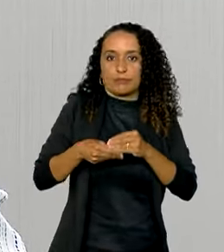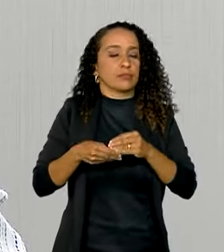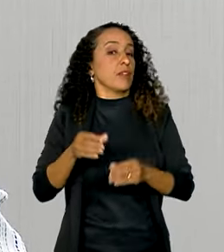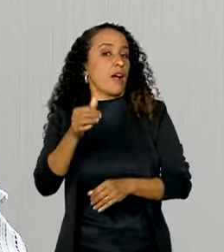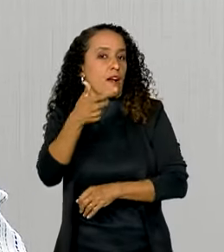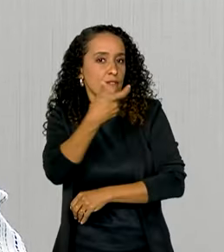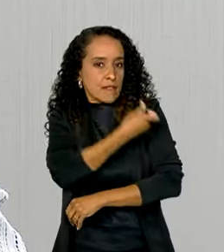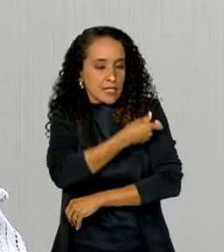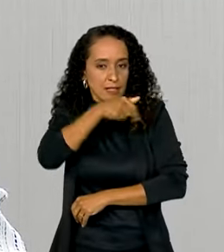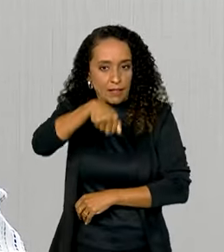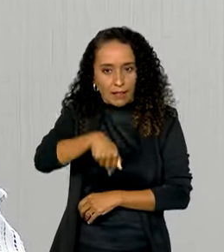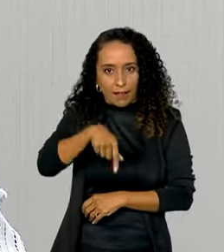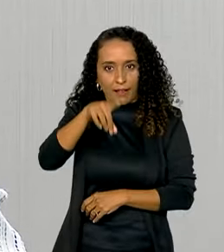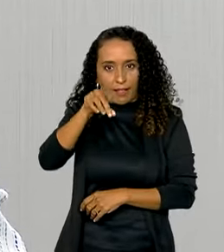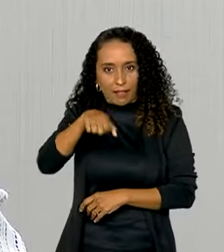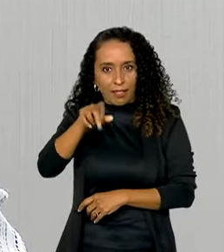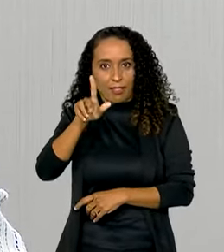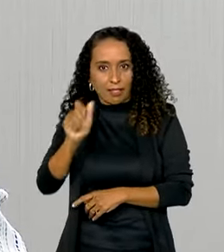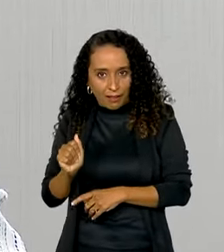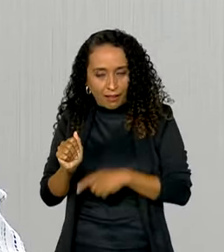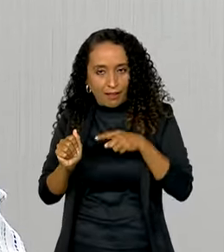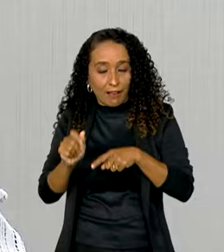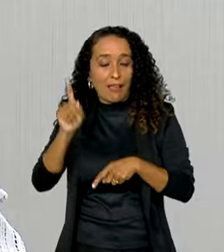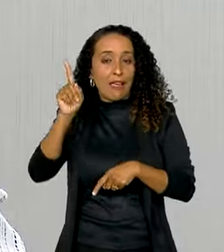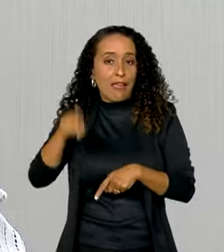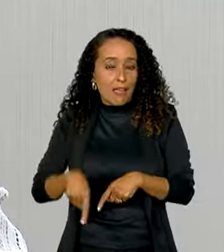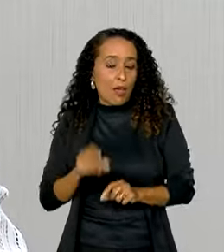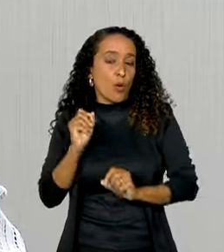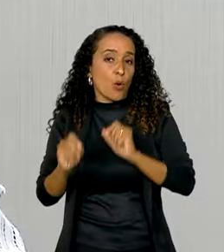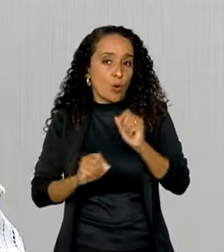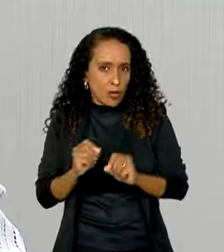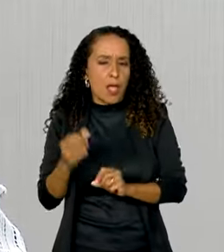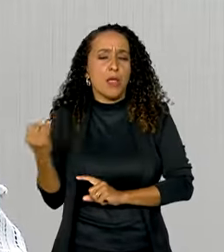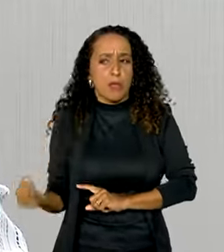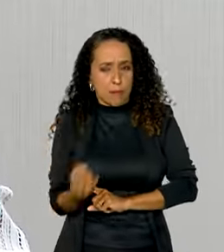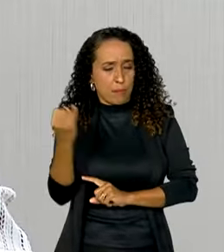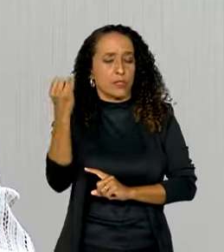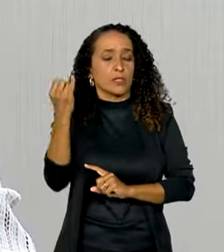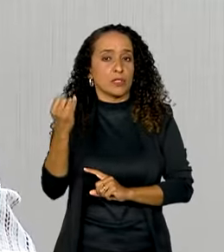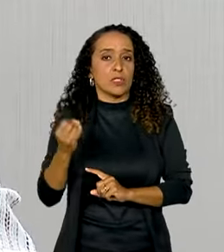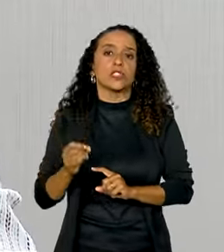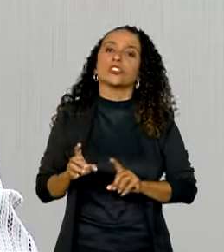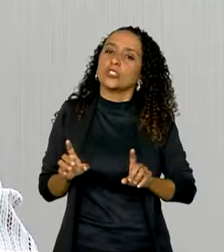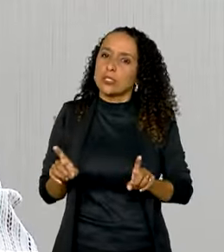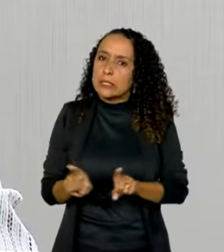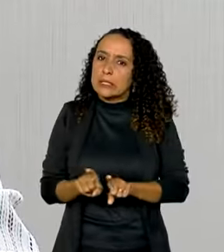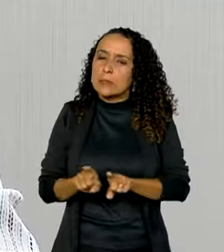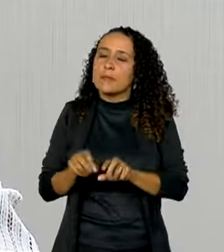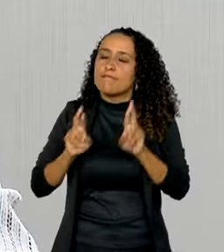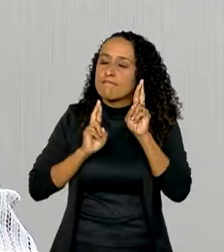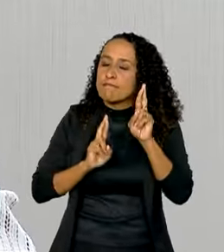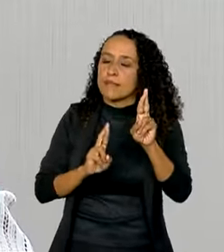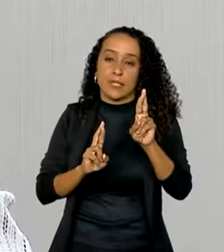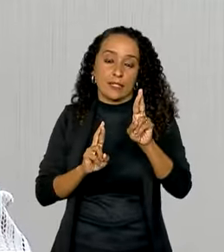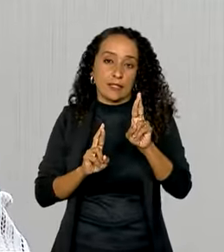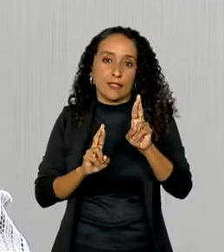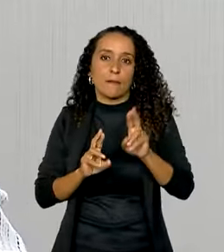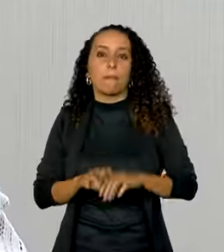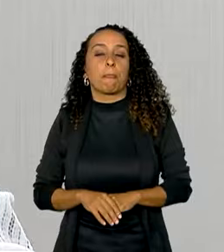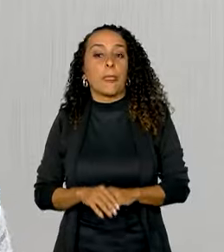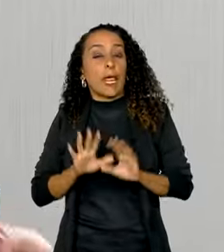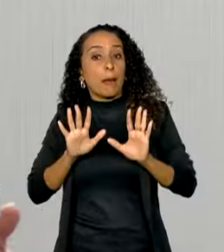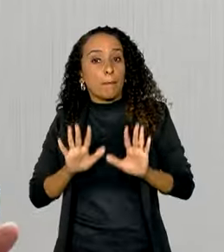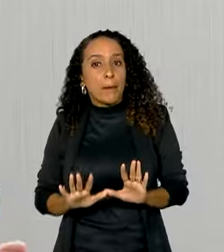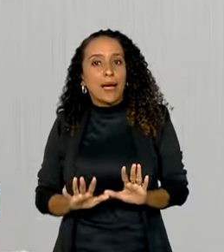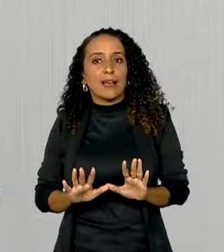vacina Qdenga, que é um fator de importância e de esperança também,